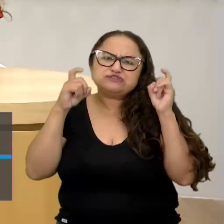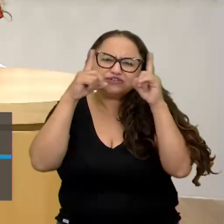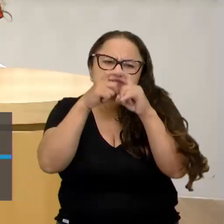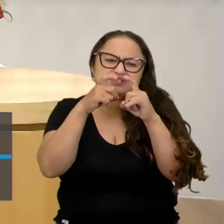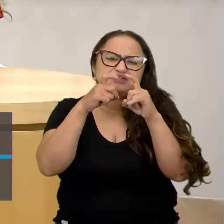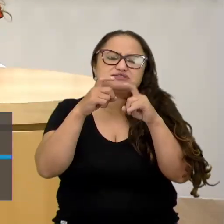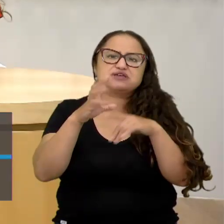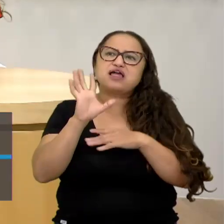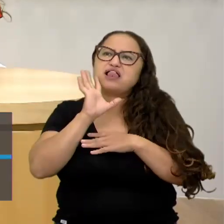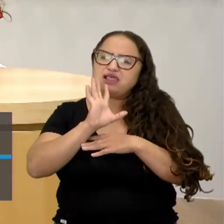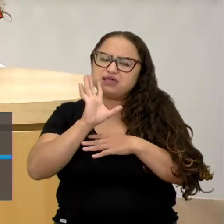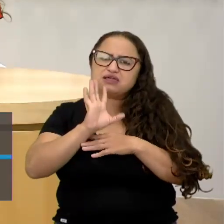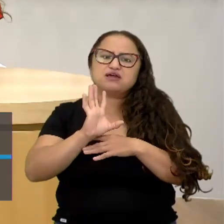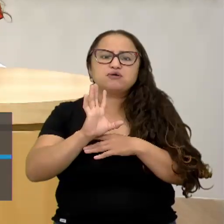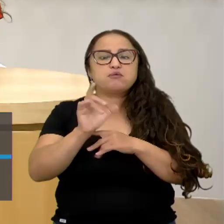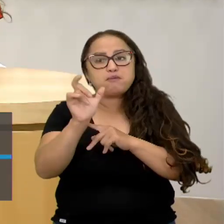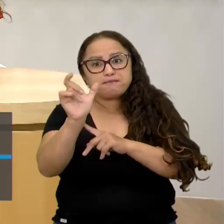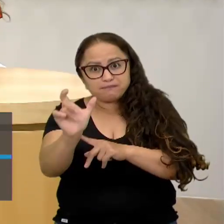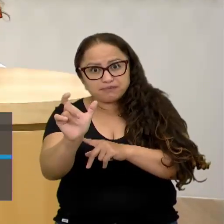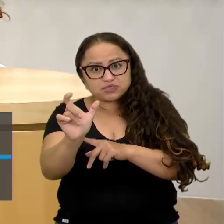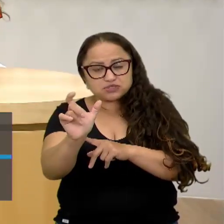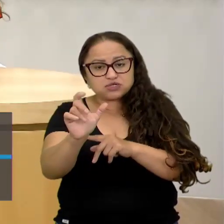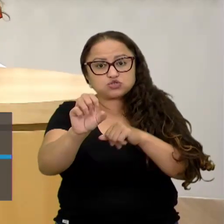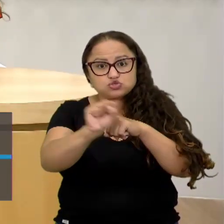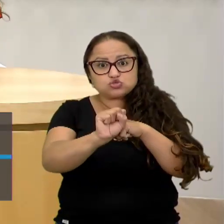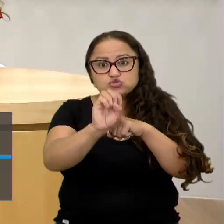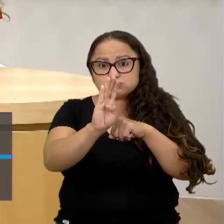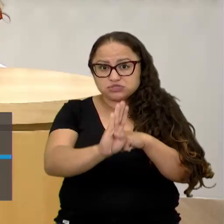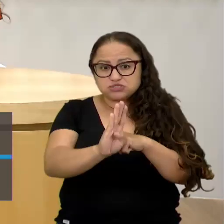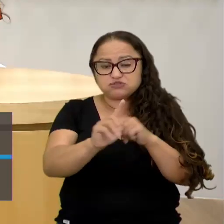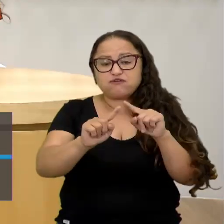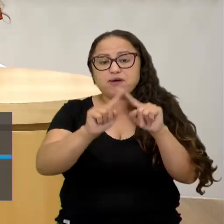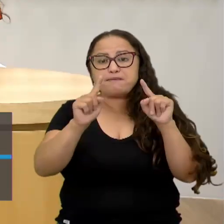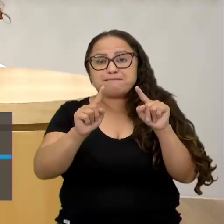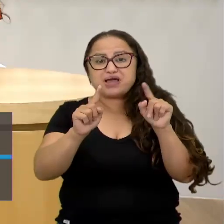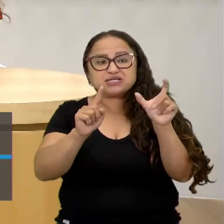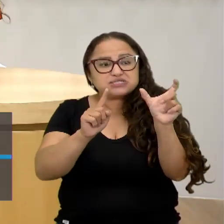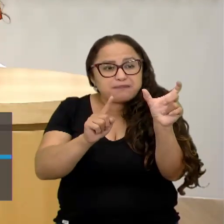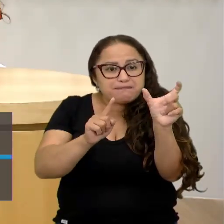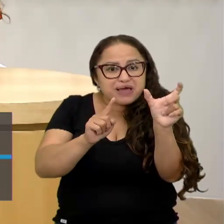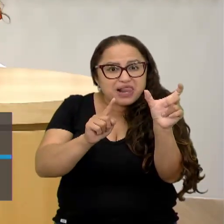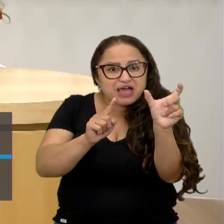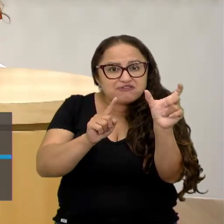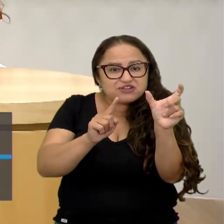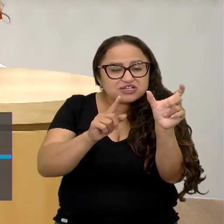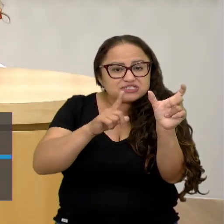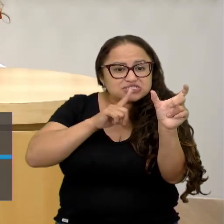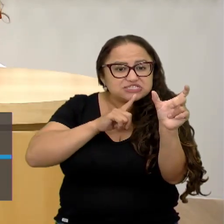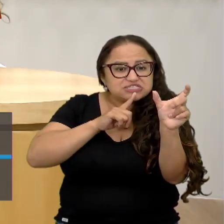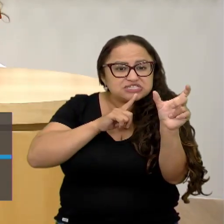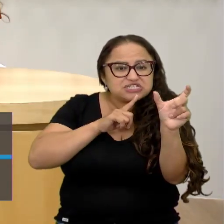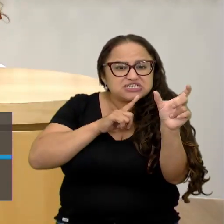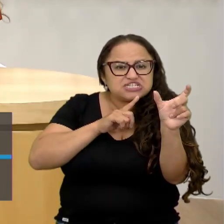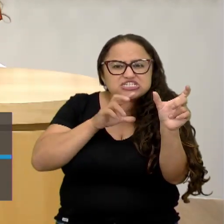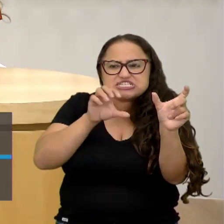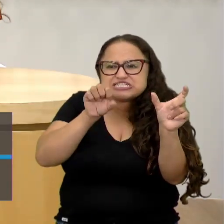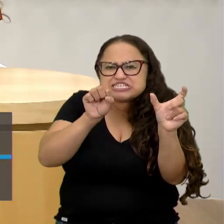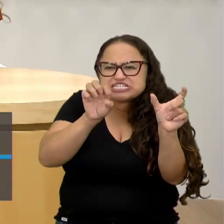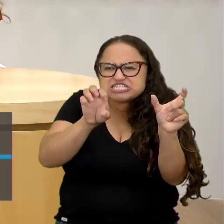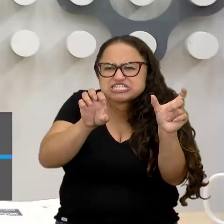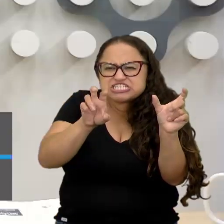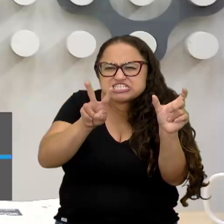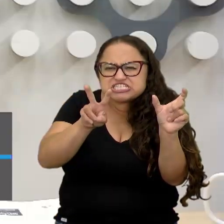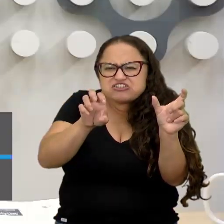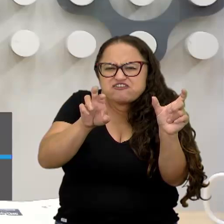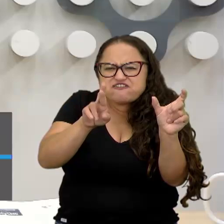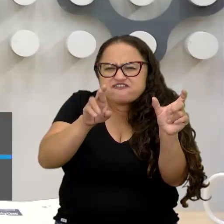que Severina é um nome, né? Mas que na raiz da palavra tem a questão da severidade, Sim, né? De ser exato.